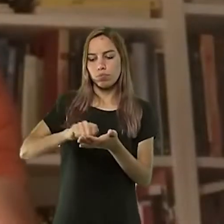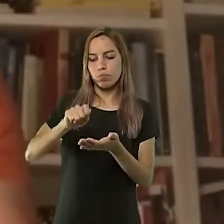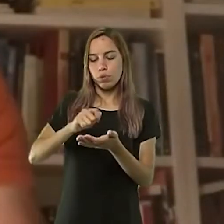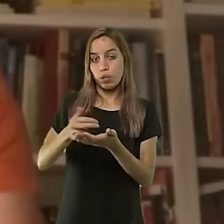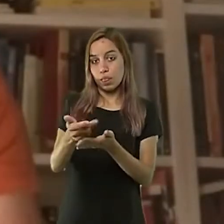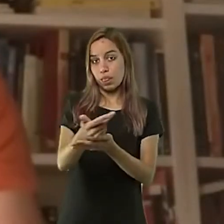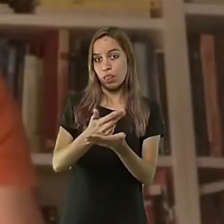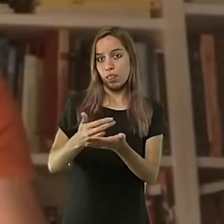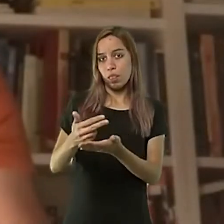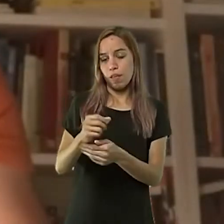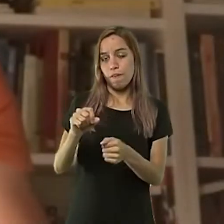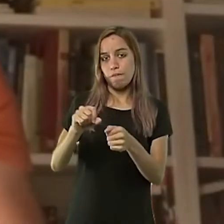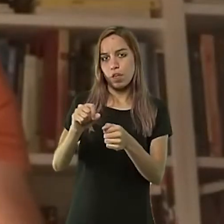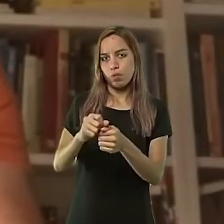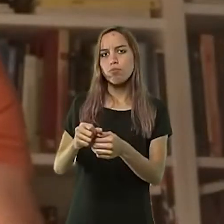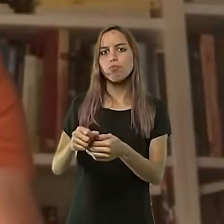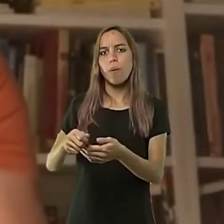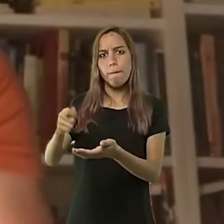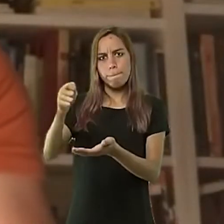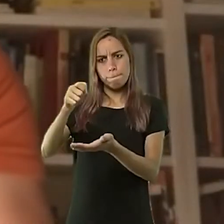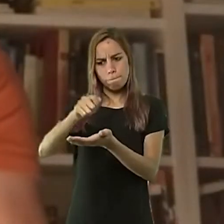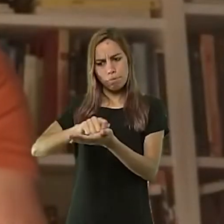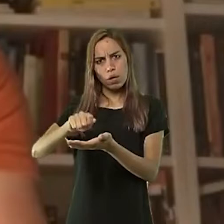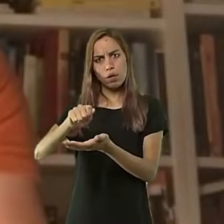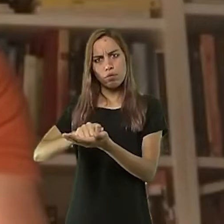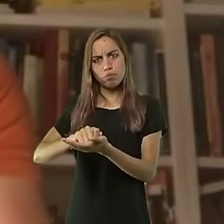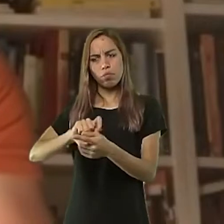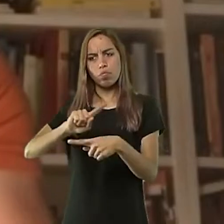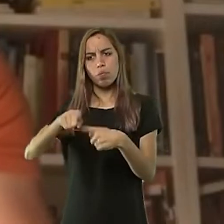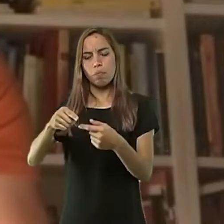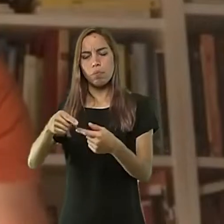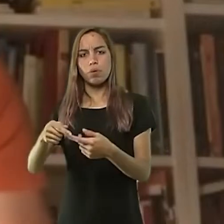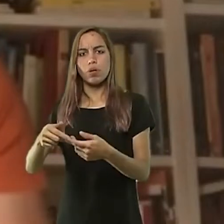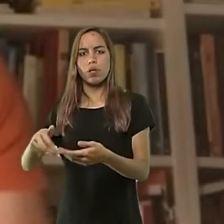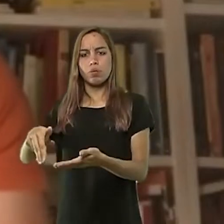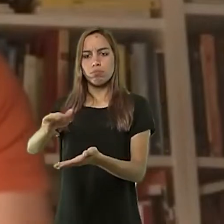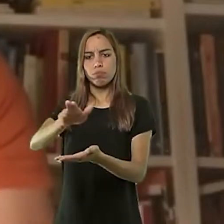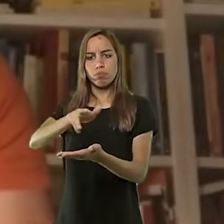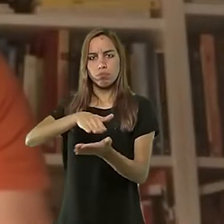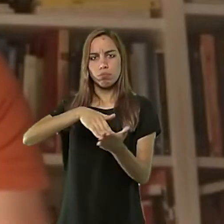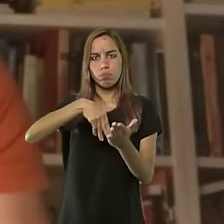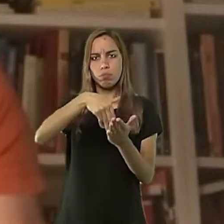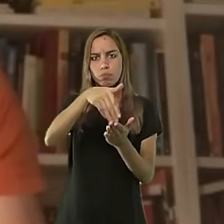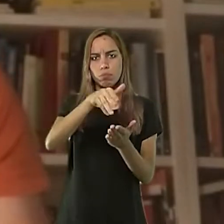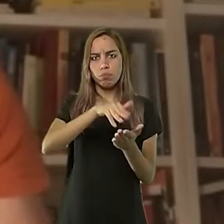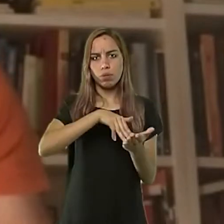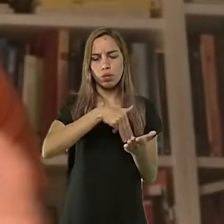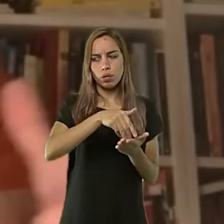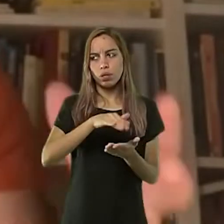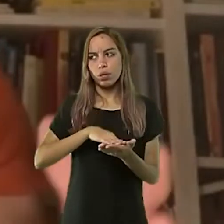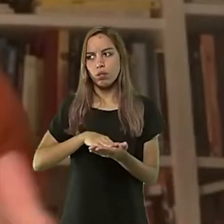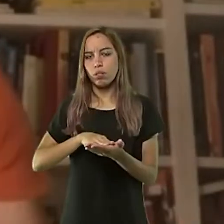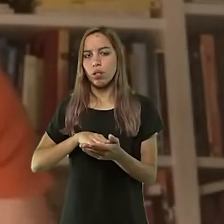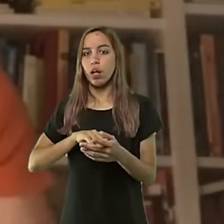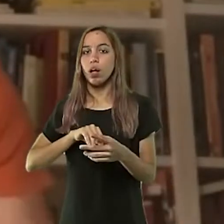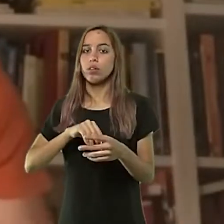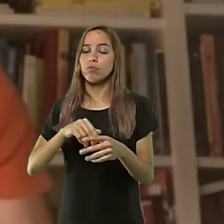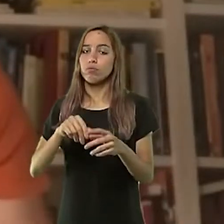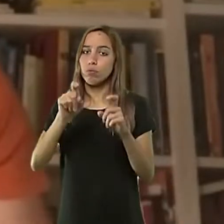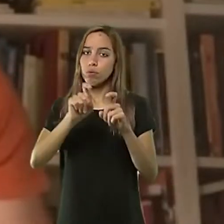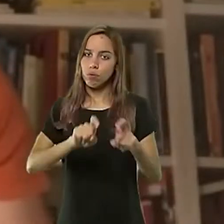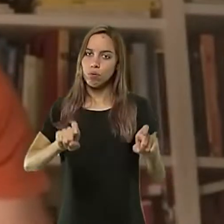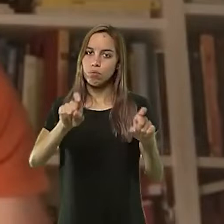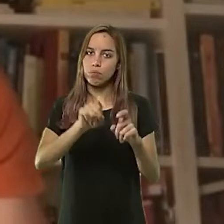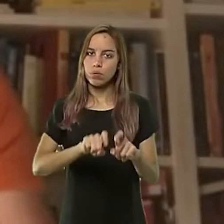trabalhar era toda feita em desenho e pintada e sequenciada já nesses computadores extremamente caros